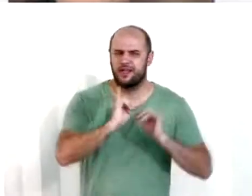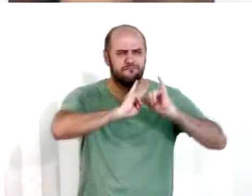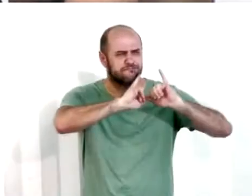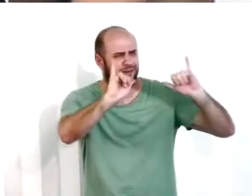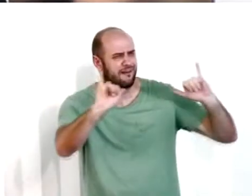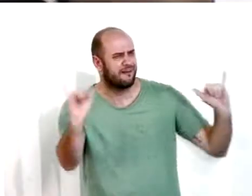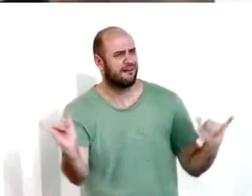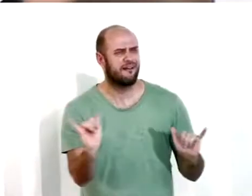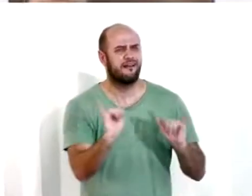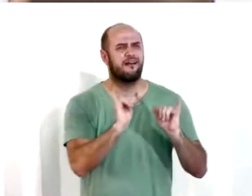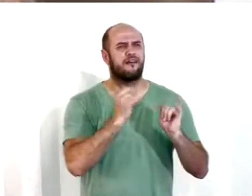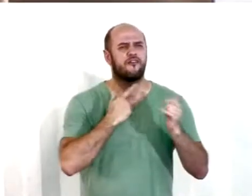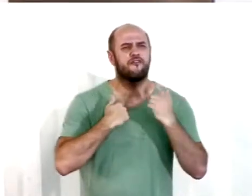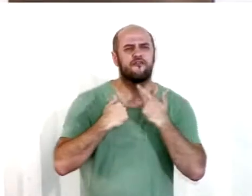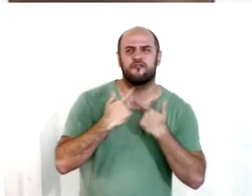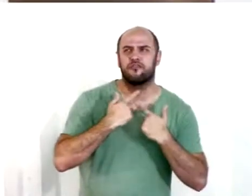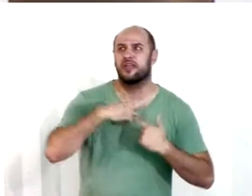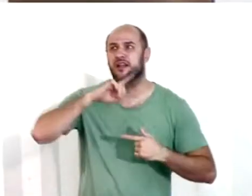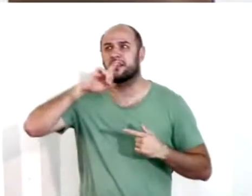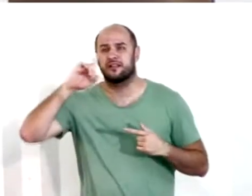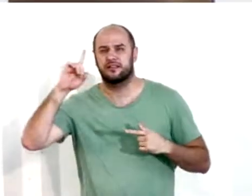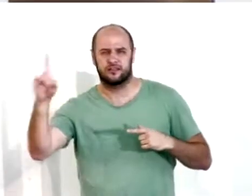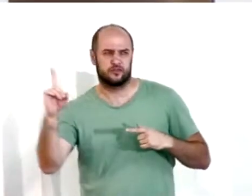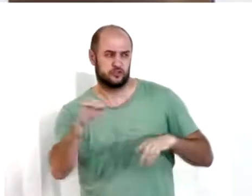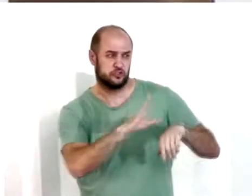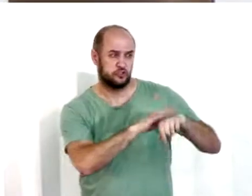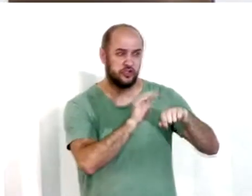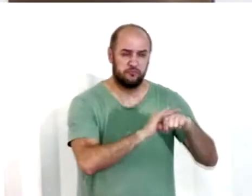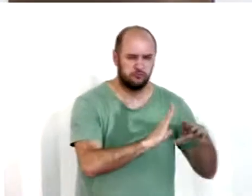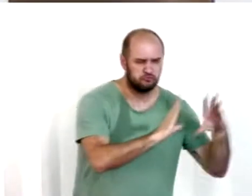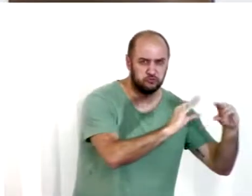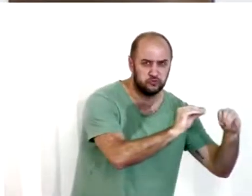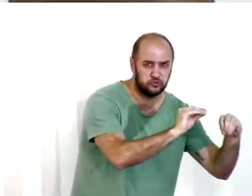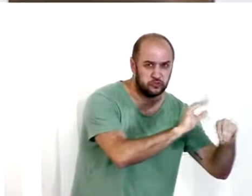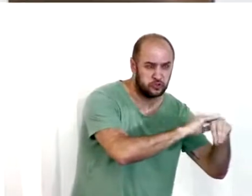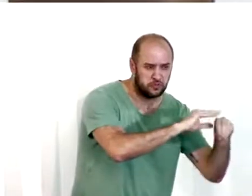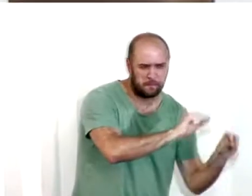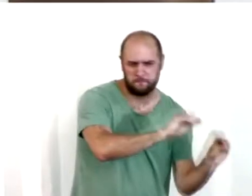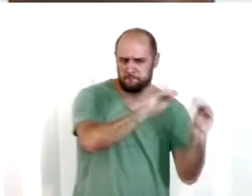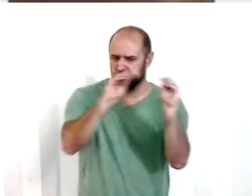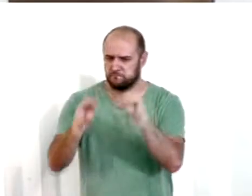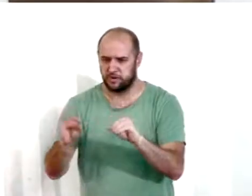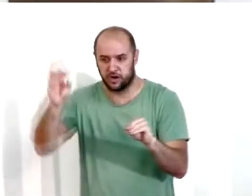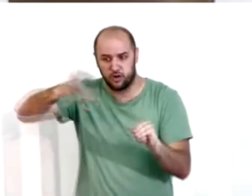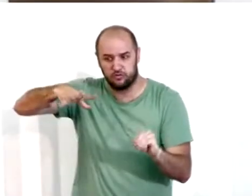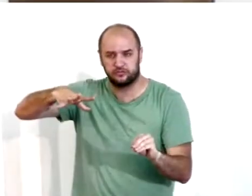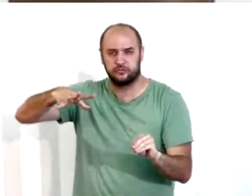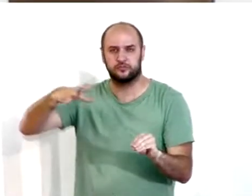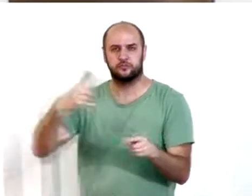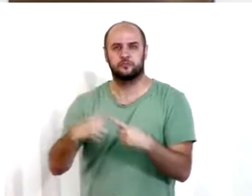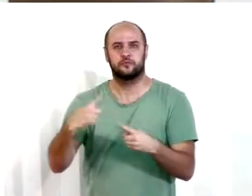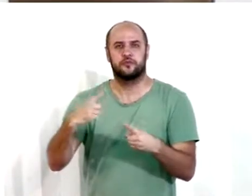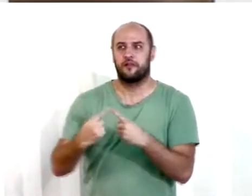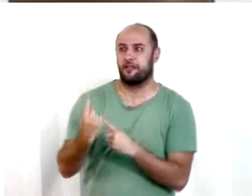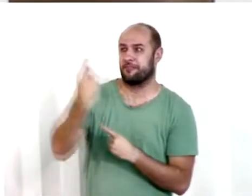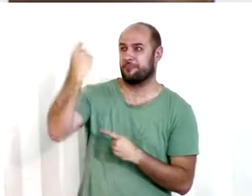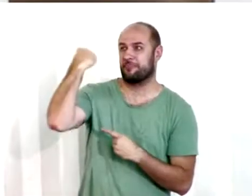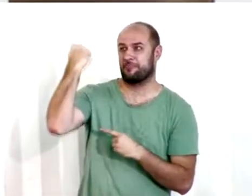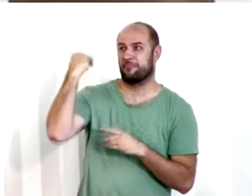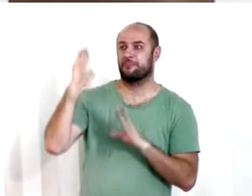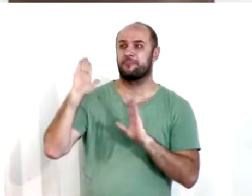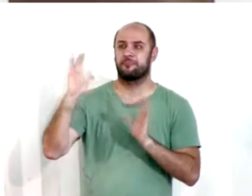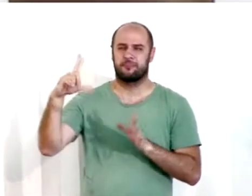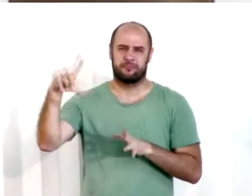proclamar das virtudes daquele que nos chamou das trevas para a luz, é porque houve uma obra sendo operada. Obra essa que não